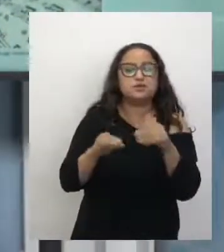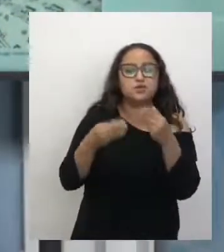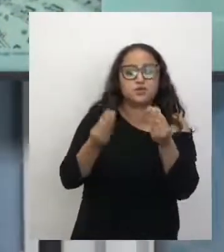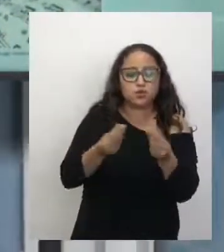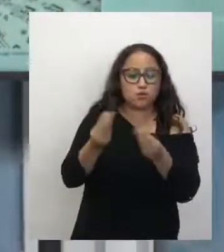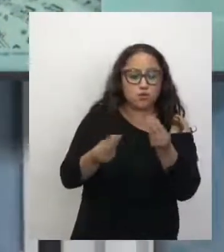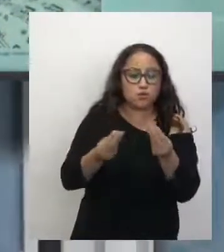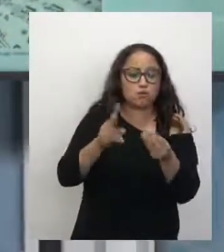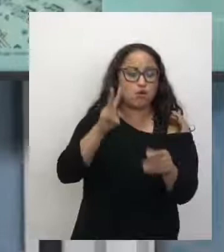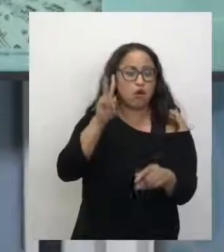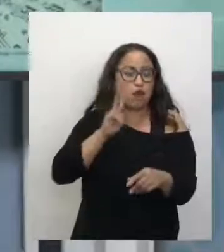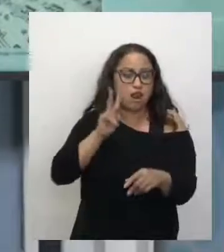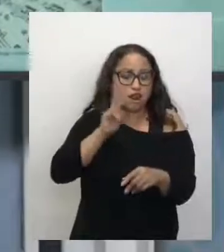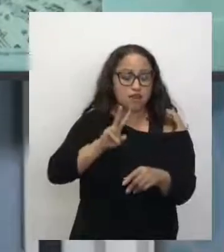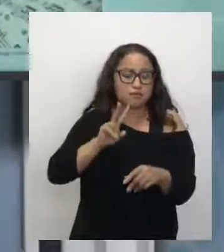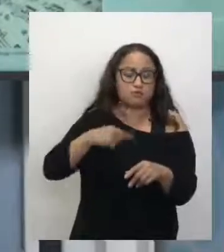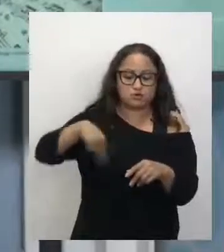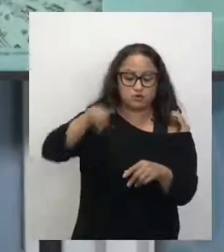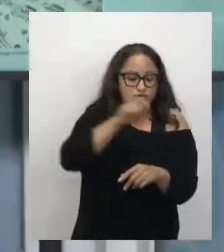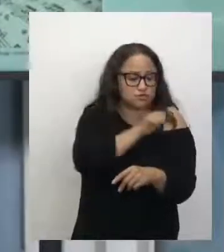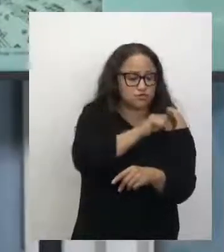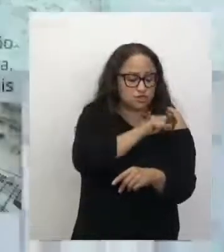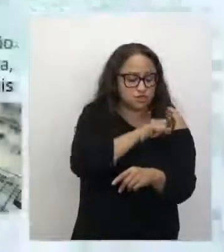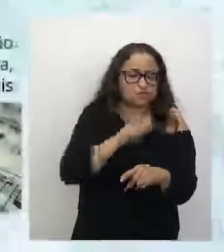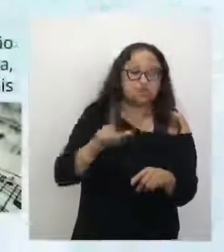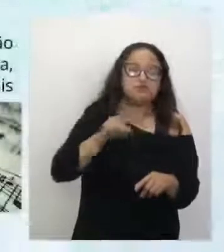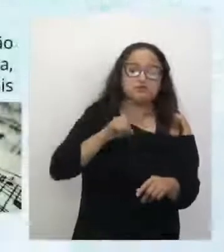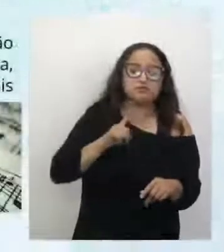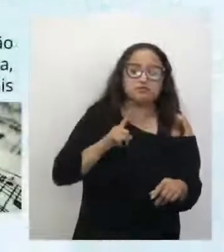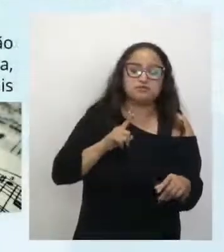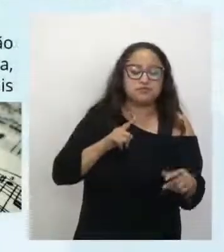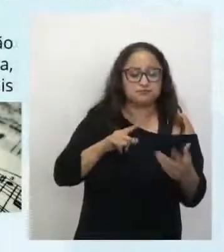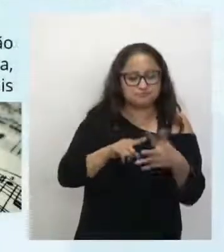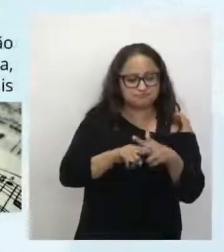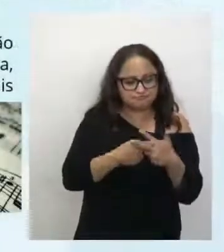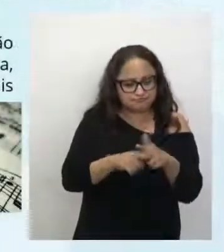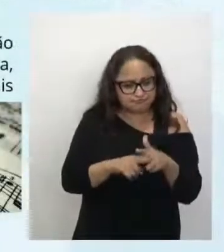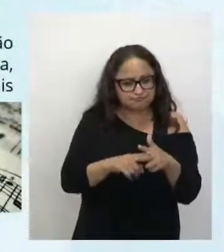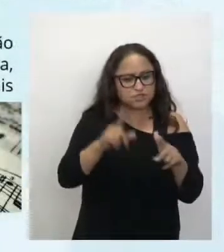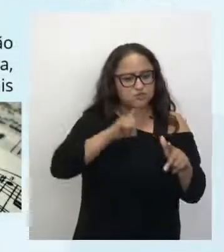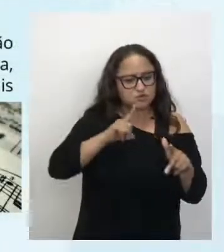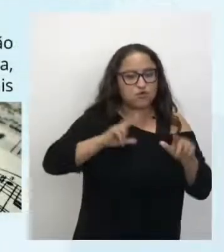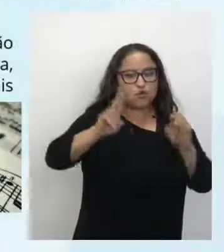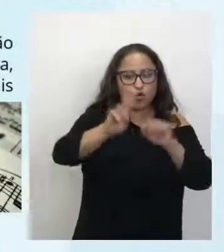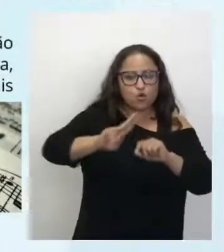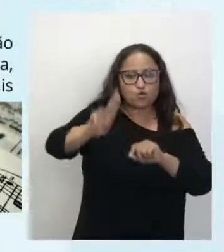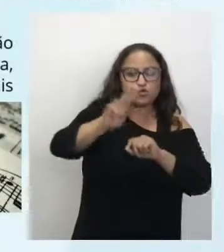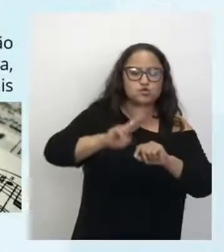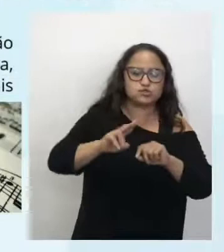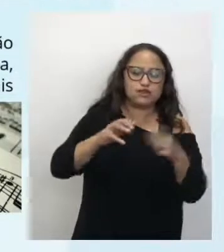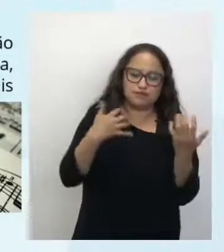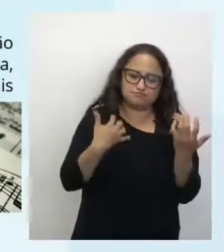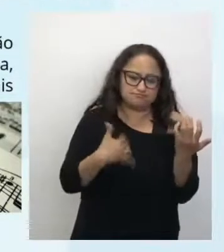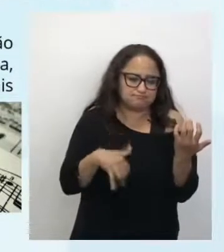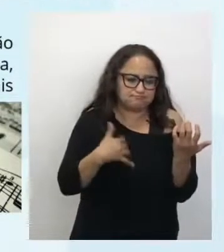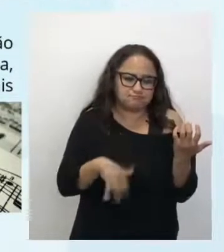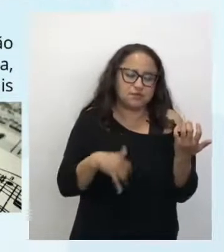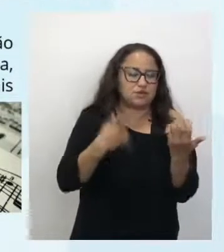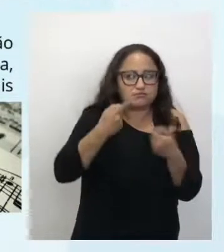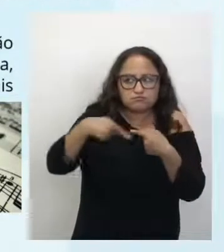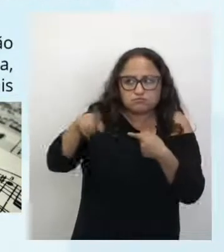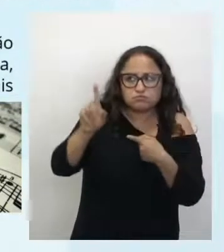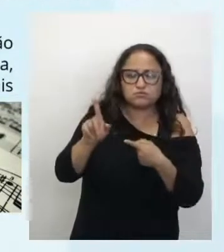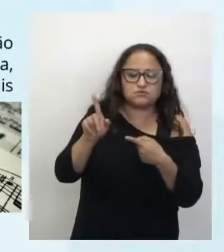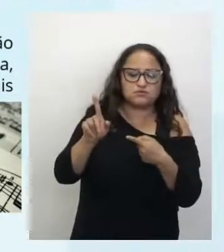aluna, né? A Karina, nós temos aí os instrumentos musicais que eu vou utilizar para tocar a minha música, né? Levar,